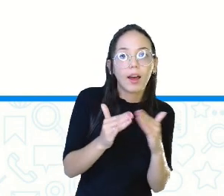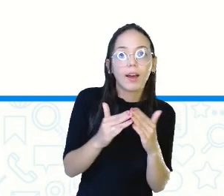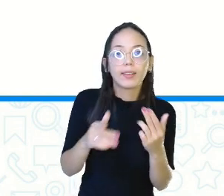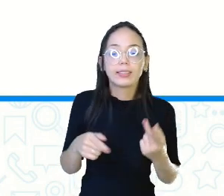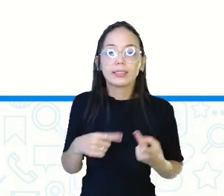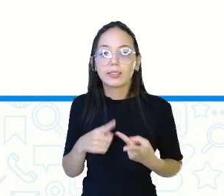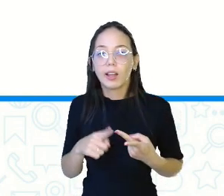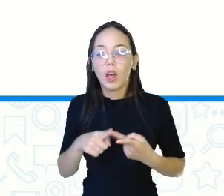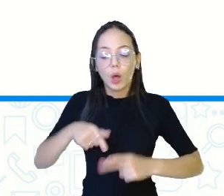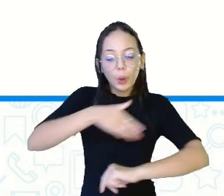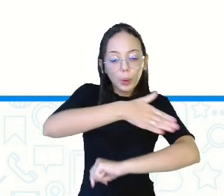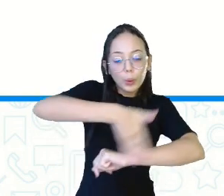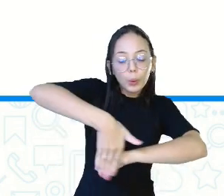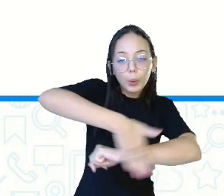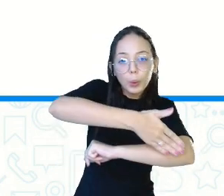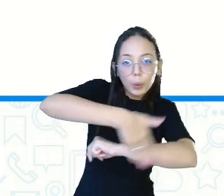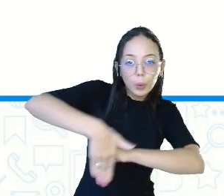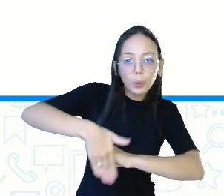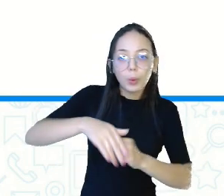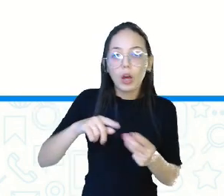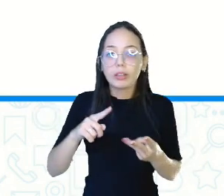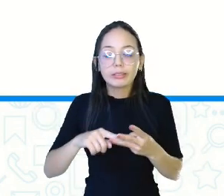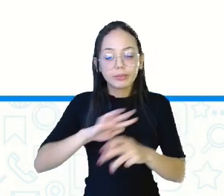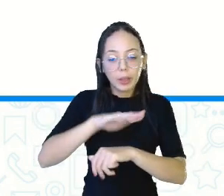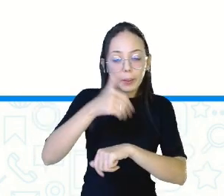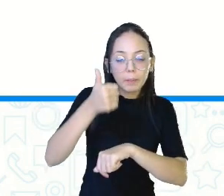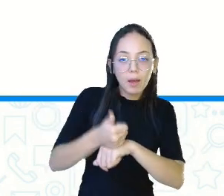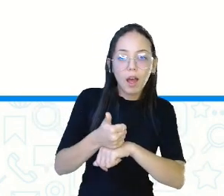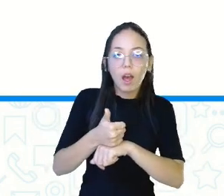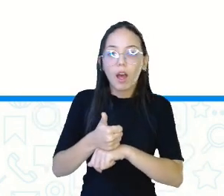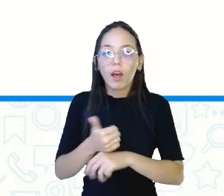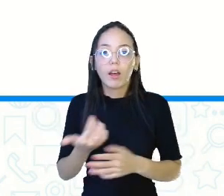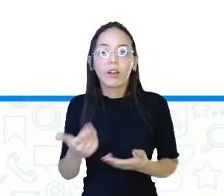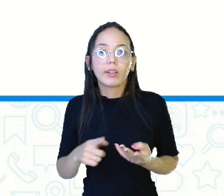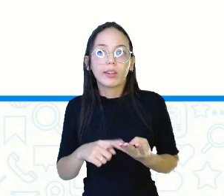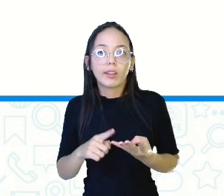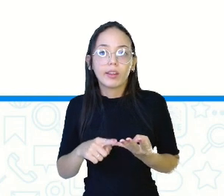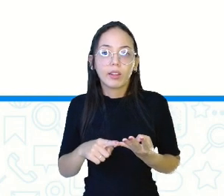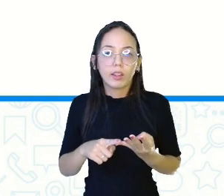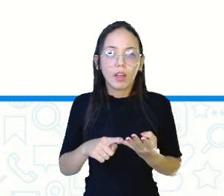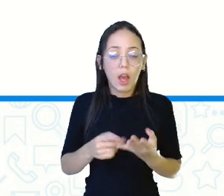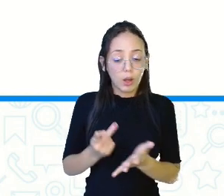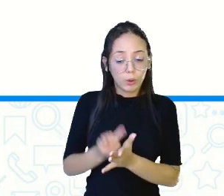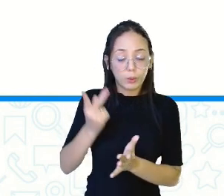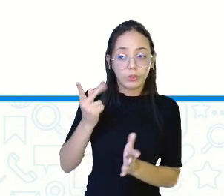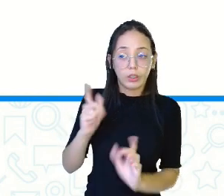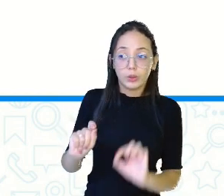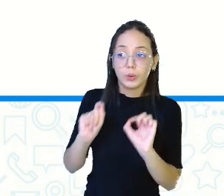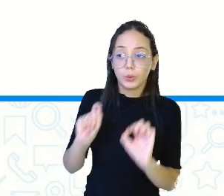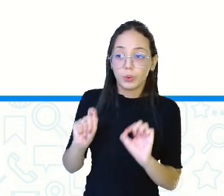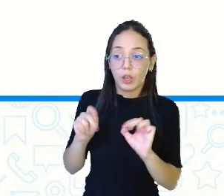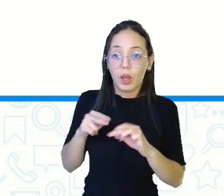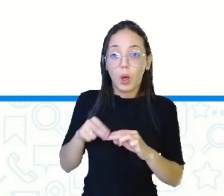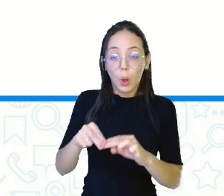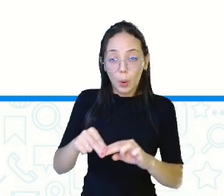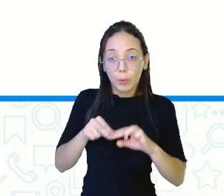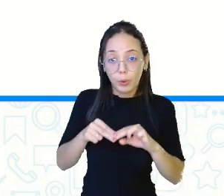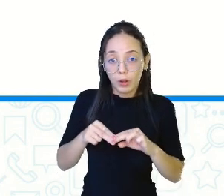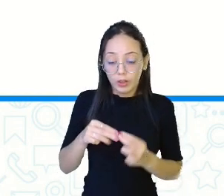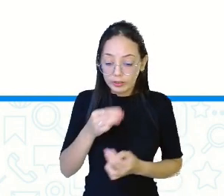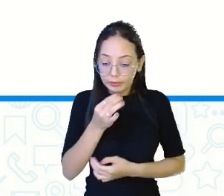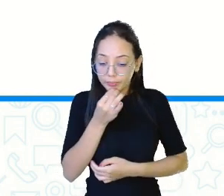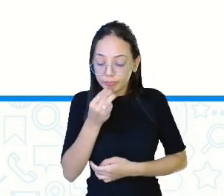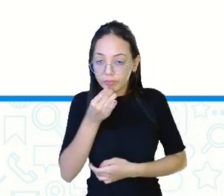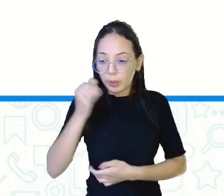casa, rua, parque, praça. Isso acontece pelo fato